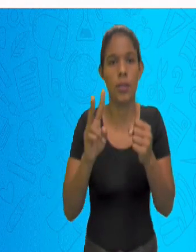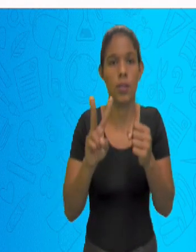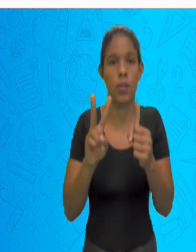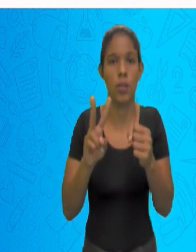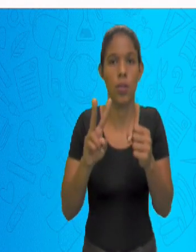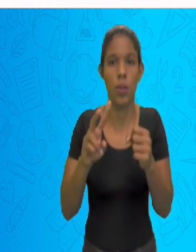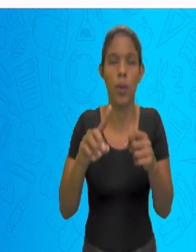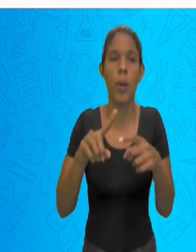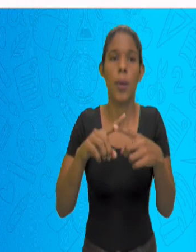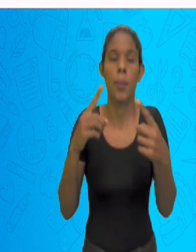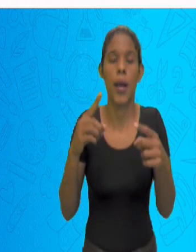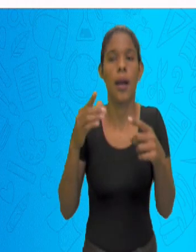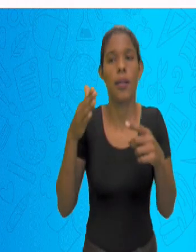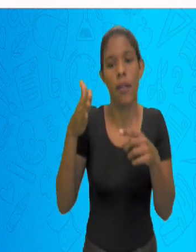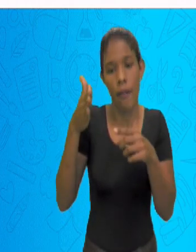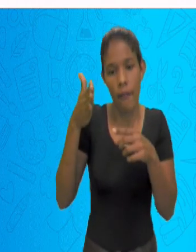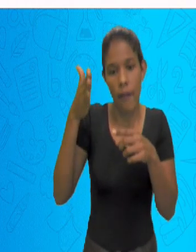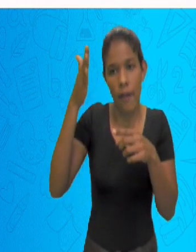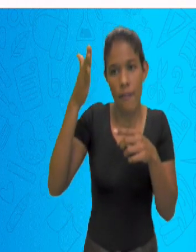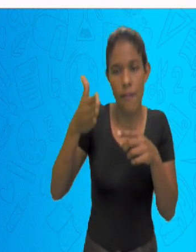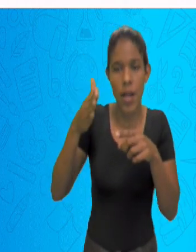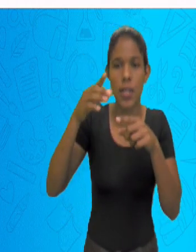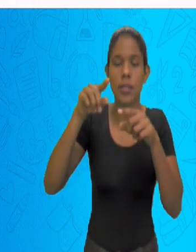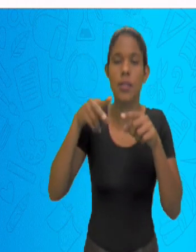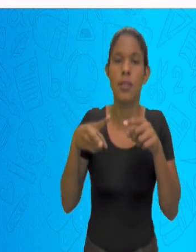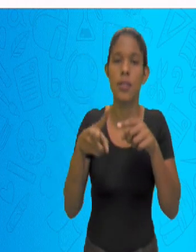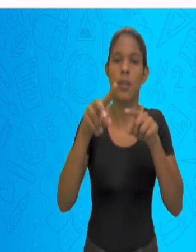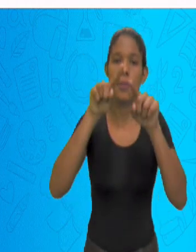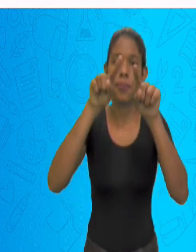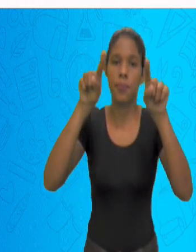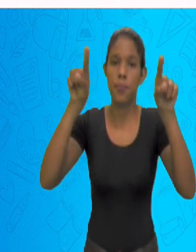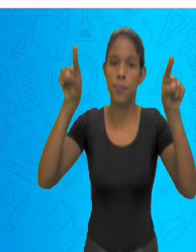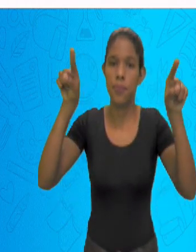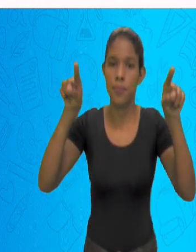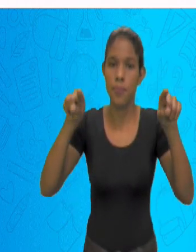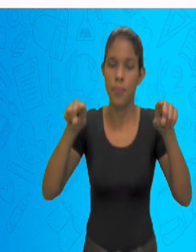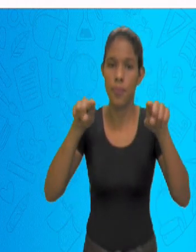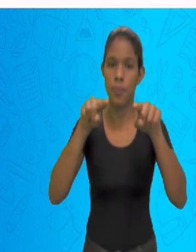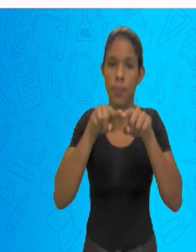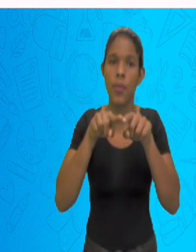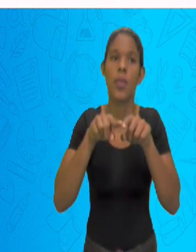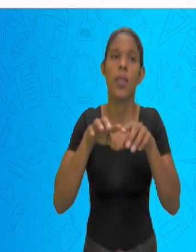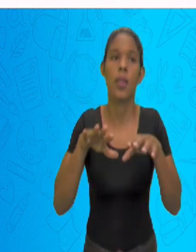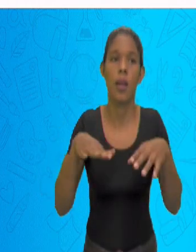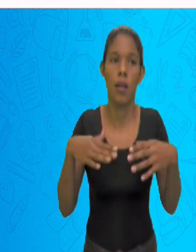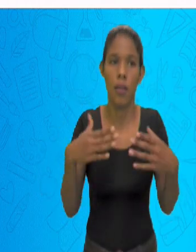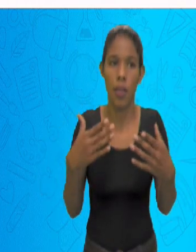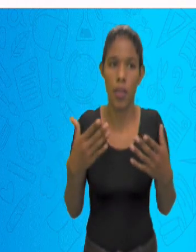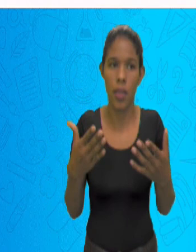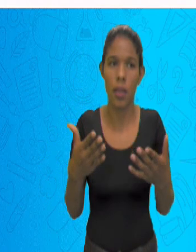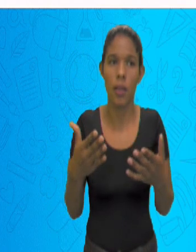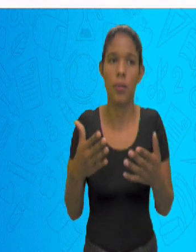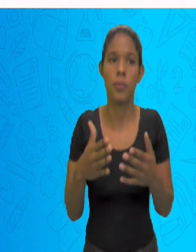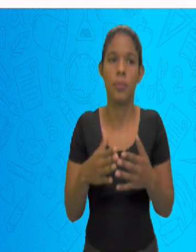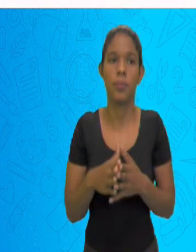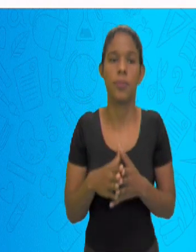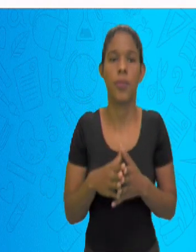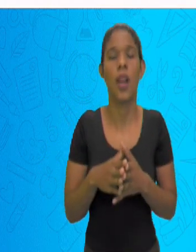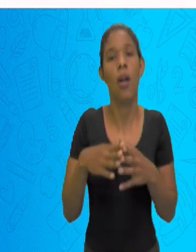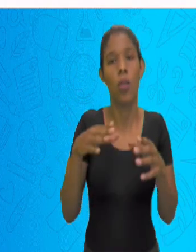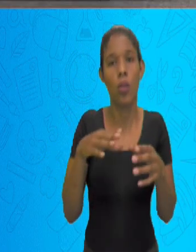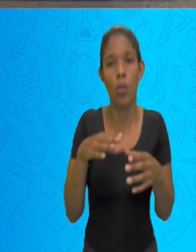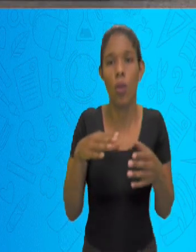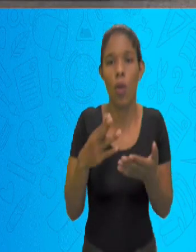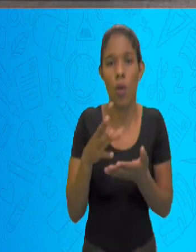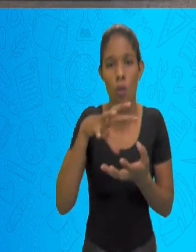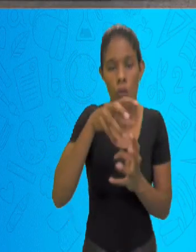será sempre retangular. Poliedros possuem arestas, vértices e faces.